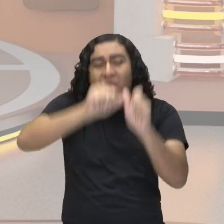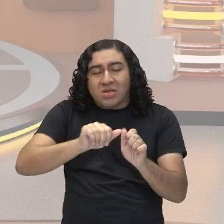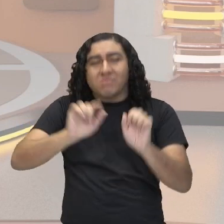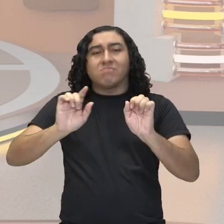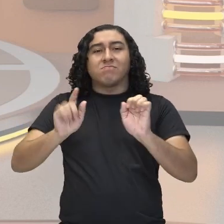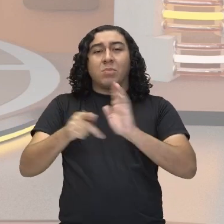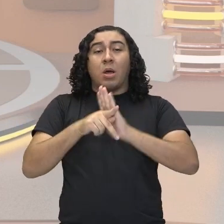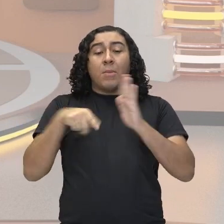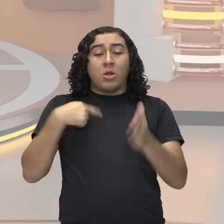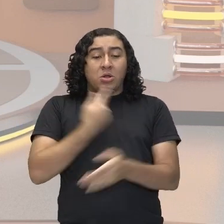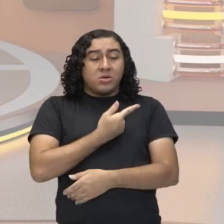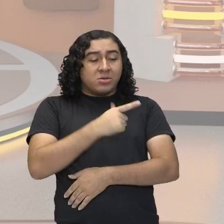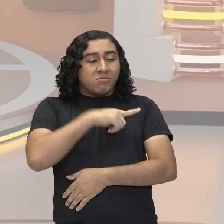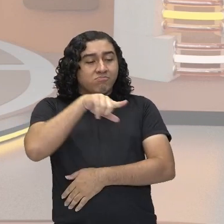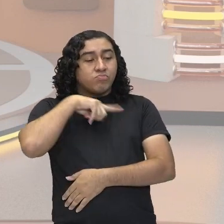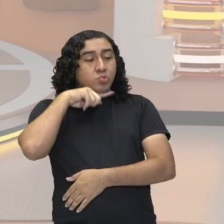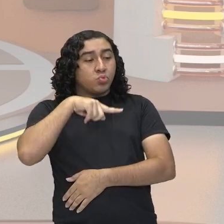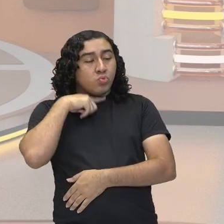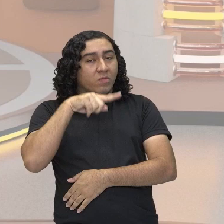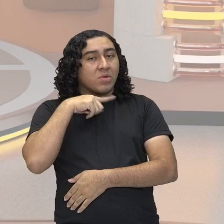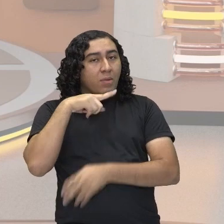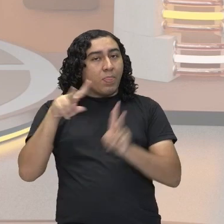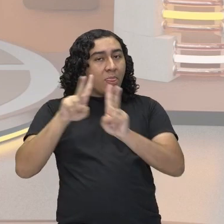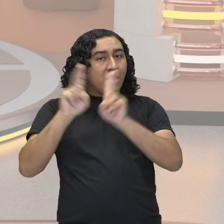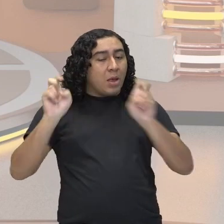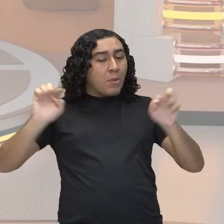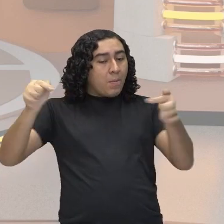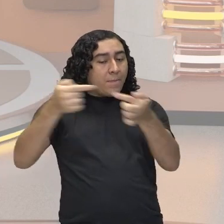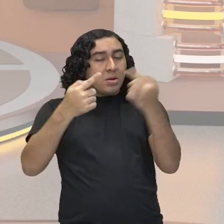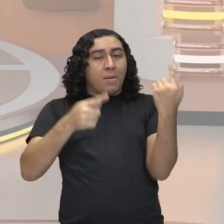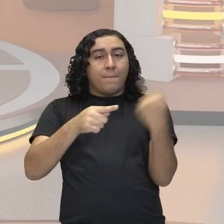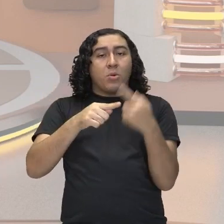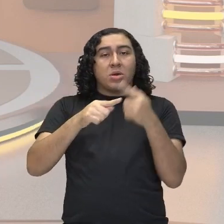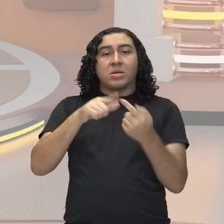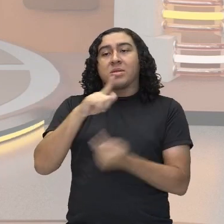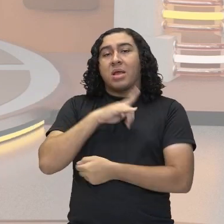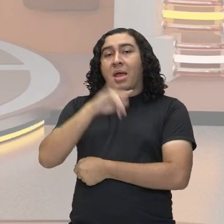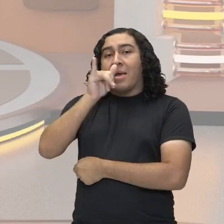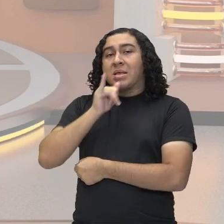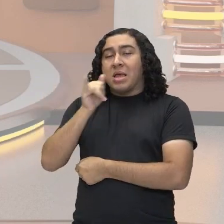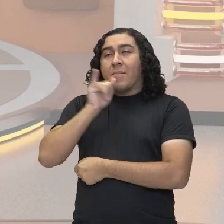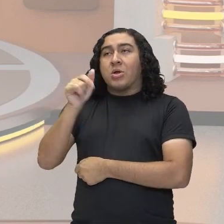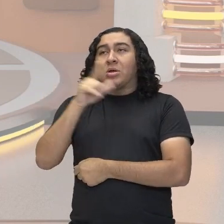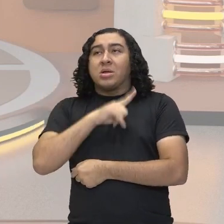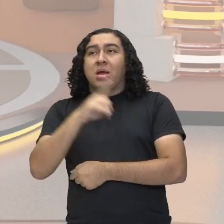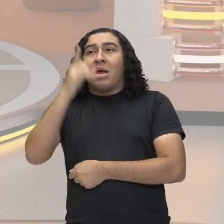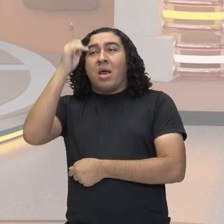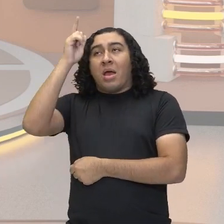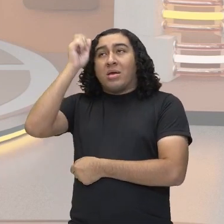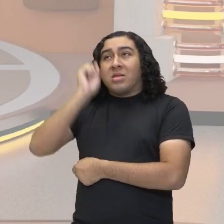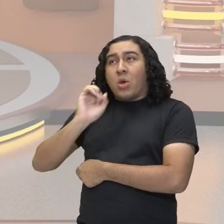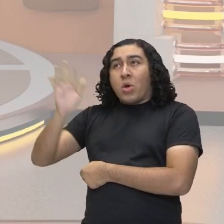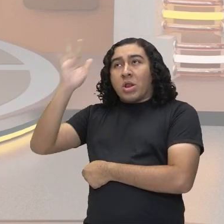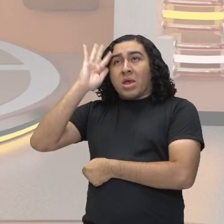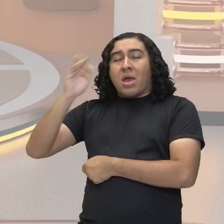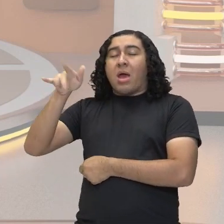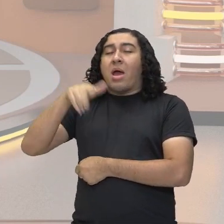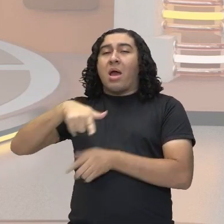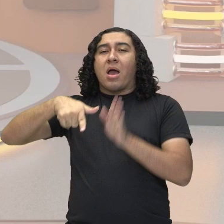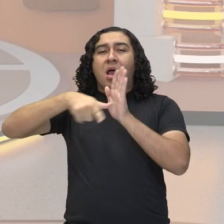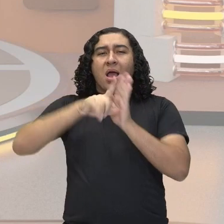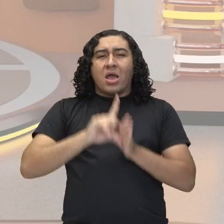de questionamentos aí, porque vão derrubando aquelas hipóteses que antes eram hipóteses